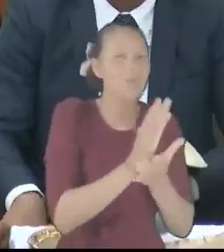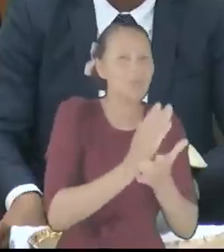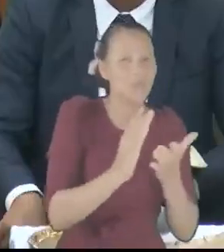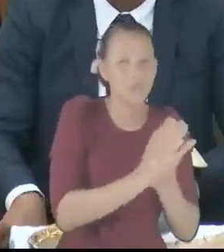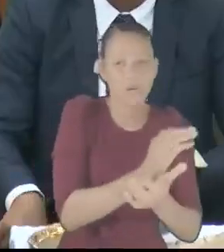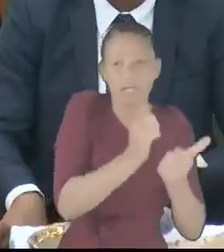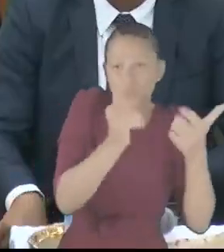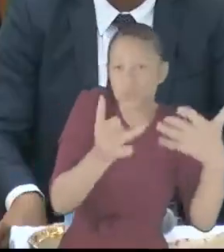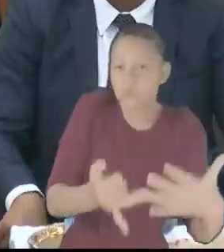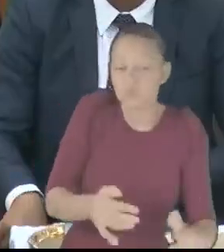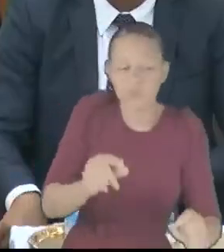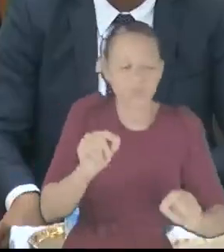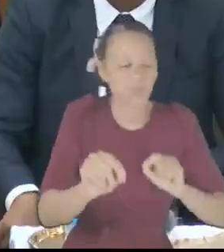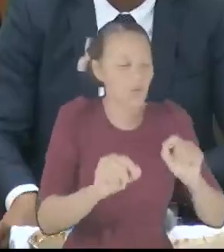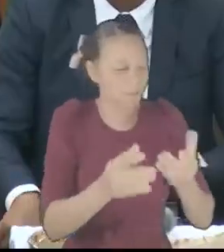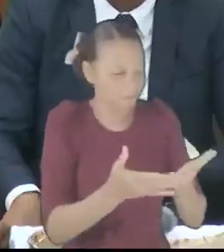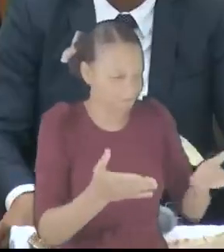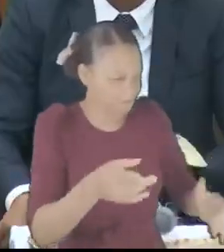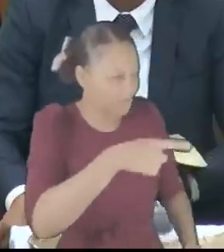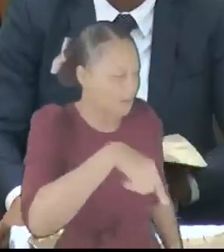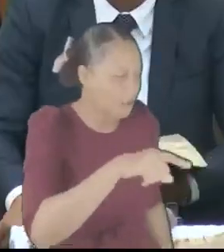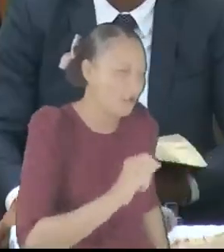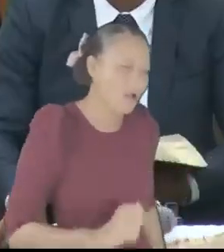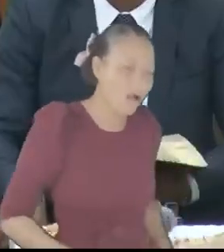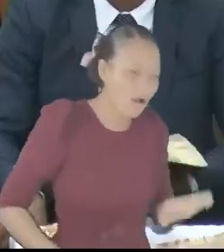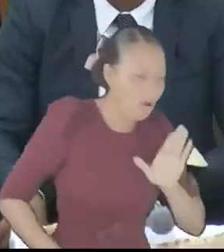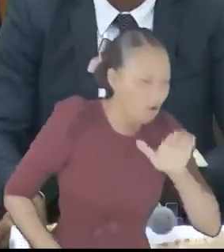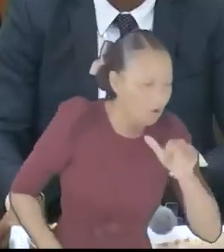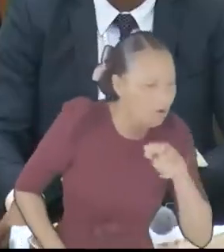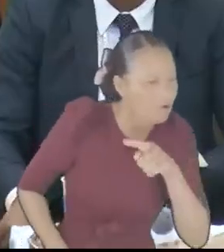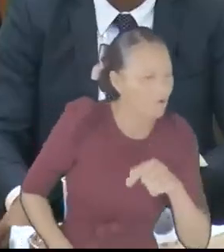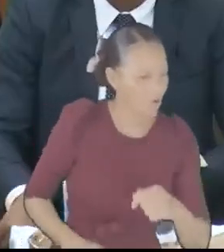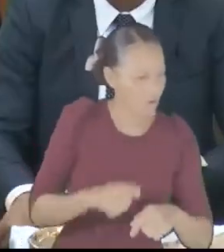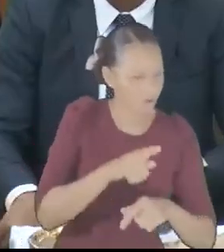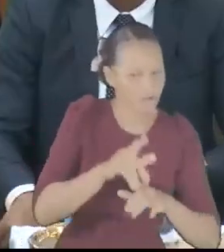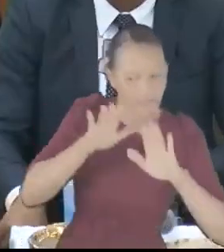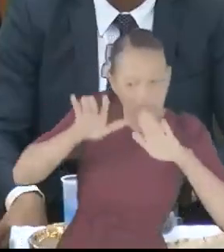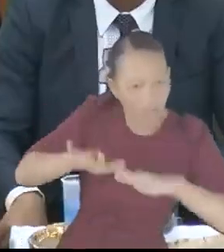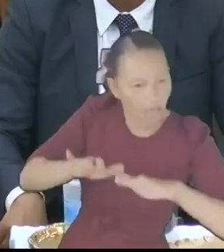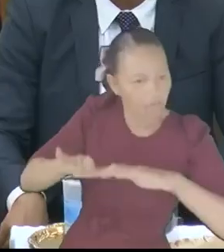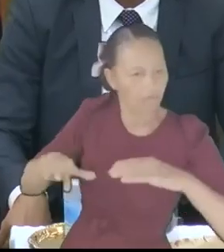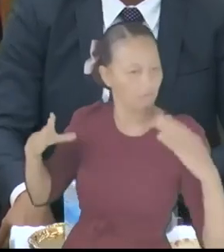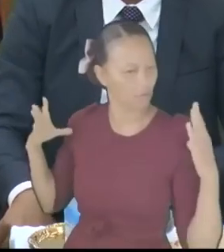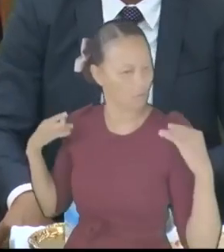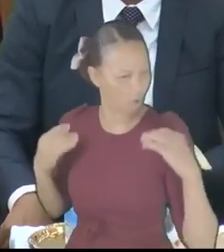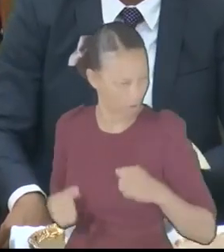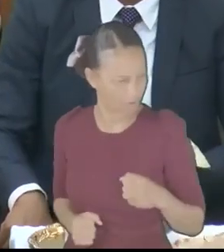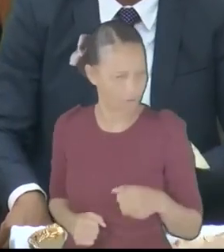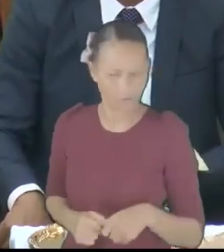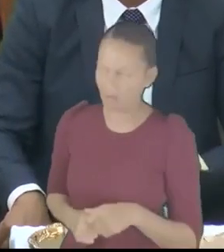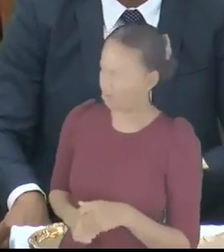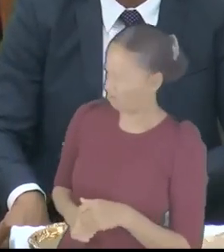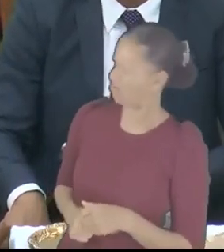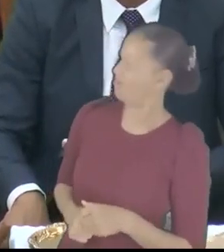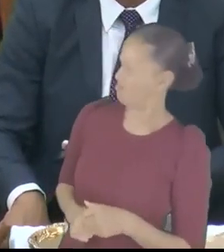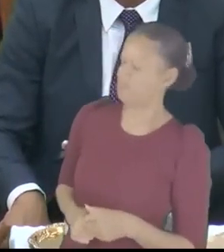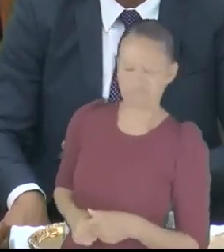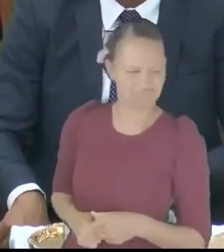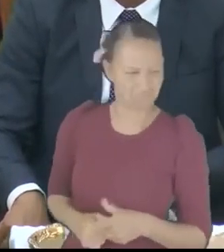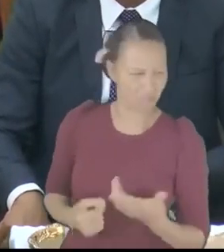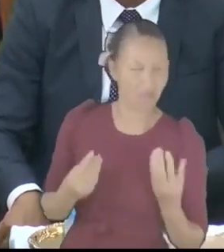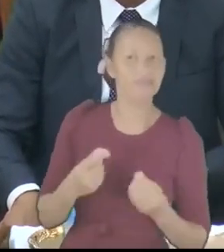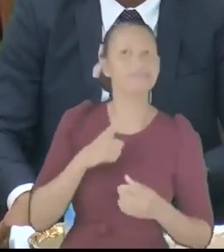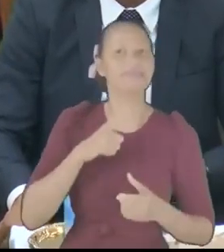que diziam que era para cultuar os anjos. Umas seitas gnósticas que diziam